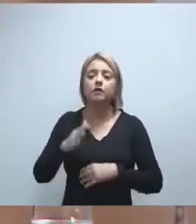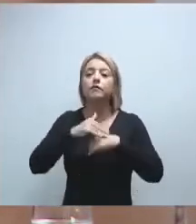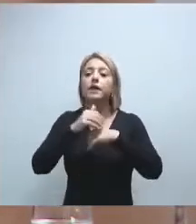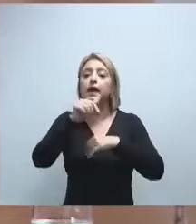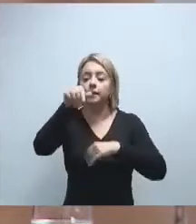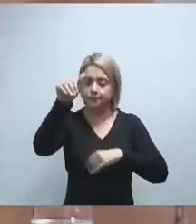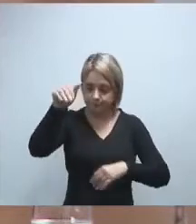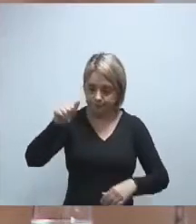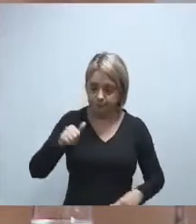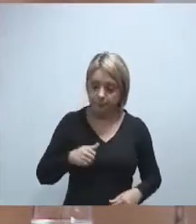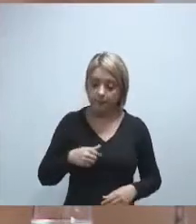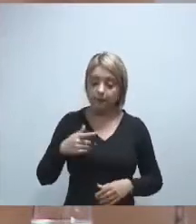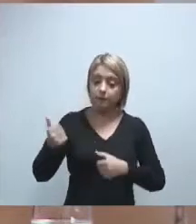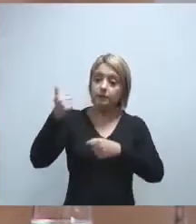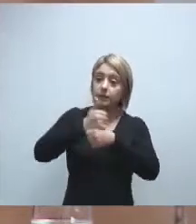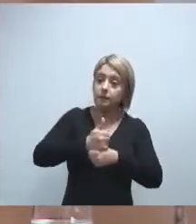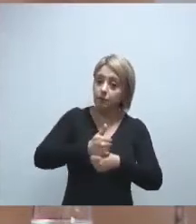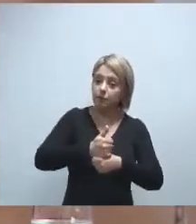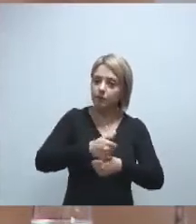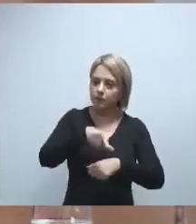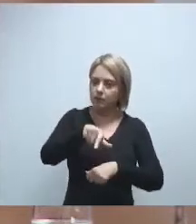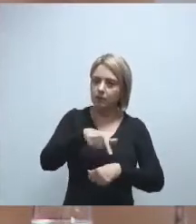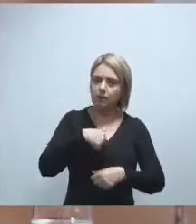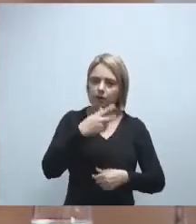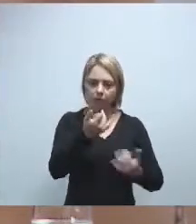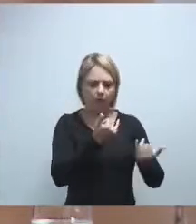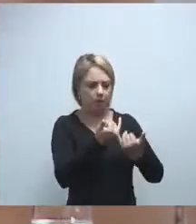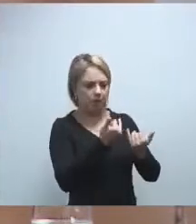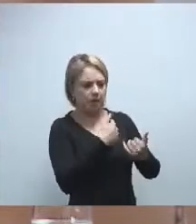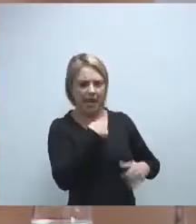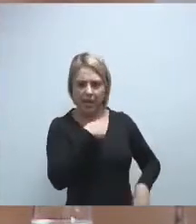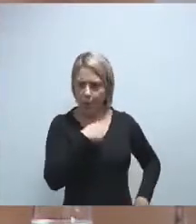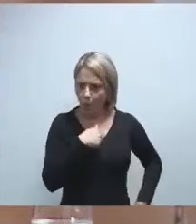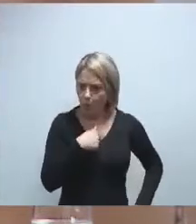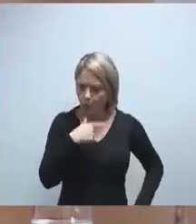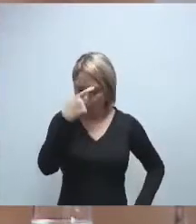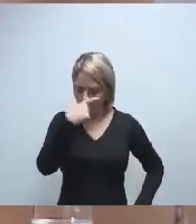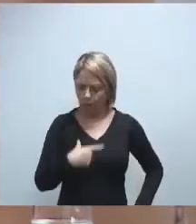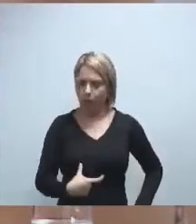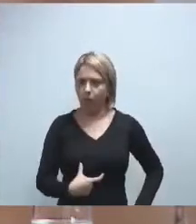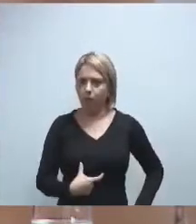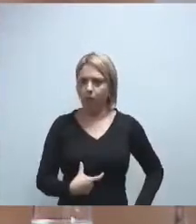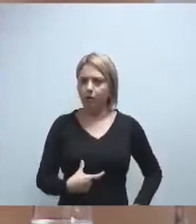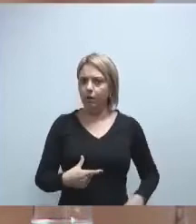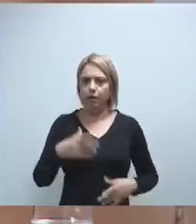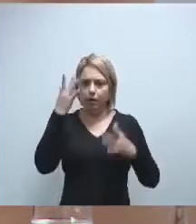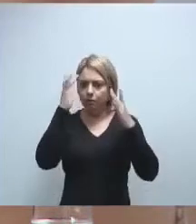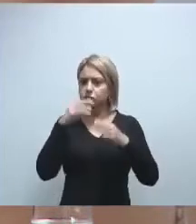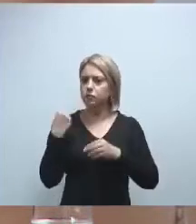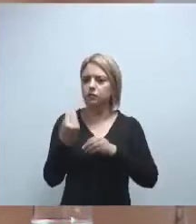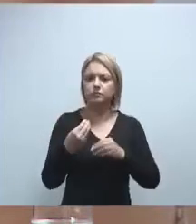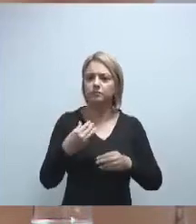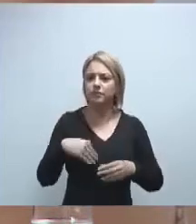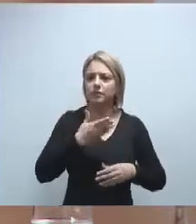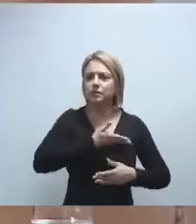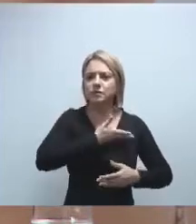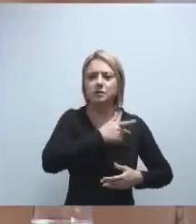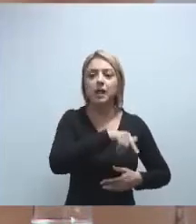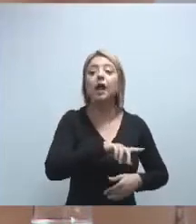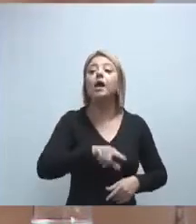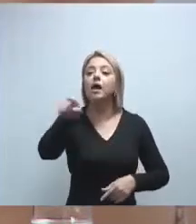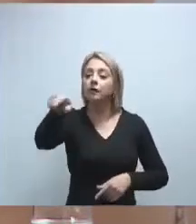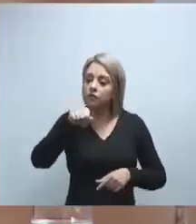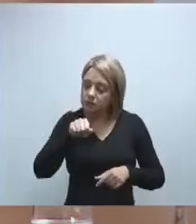o shea vai ser meu vice viu falou pra mim no brasil num show do seu círculo arquivo não